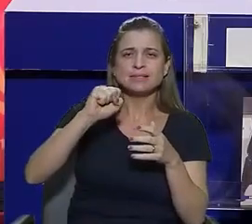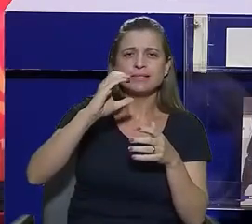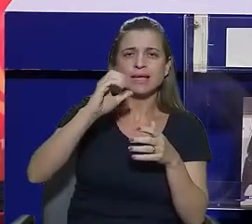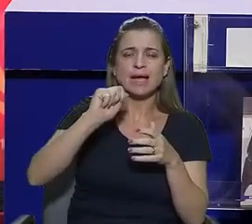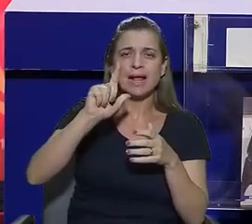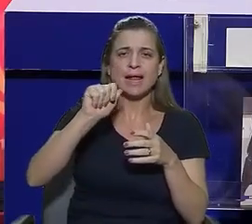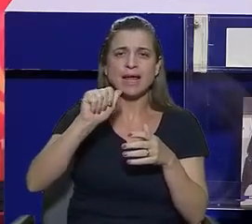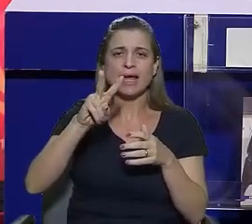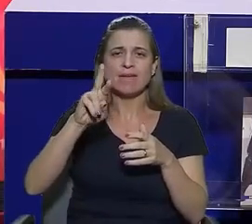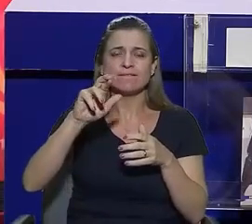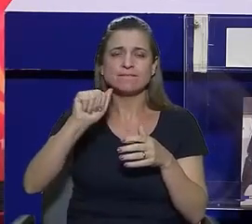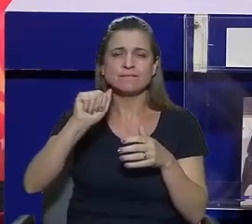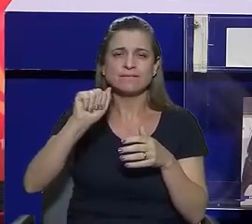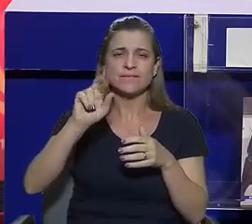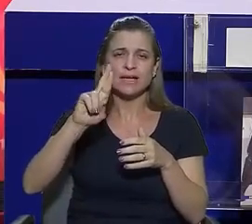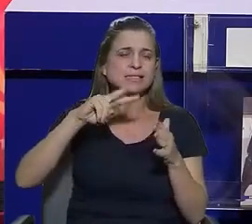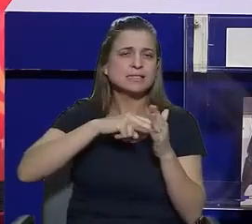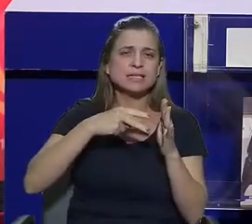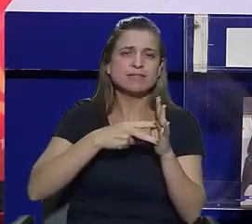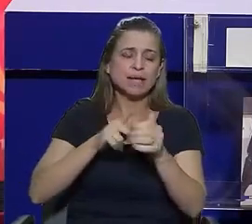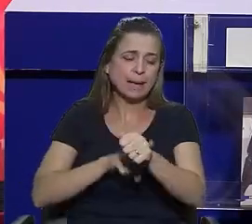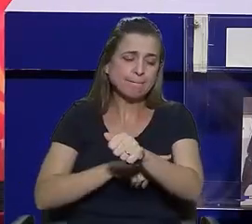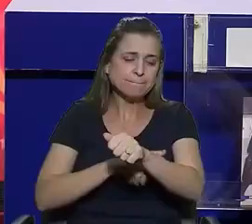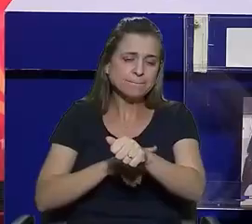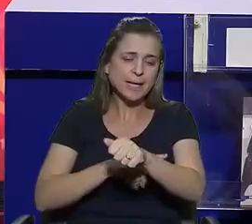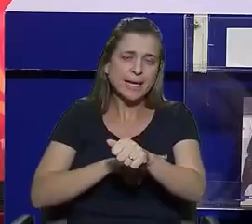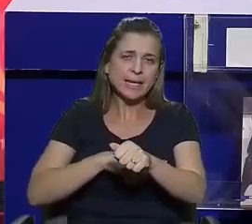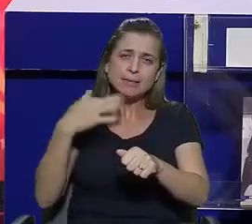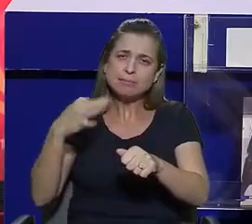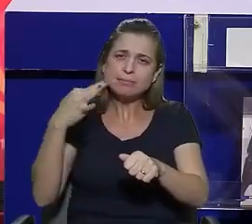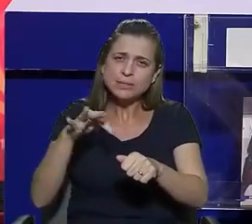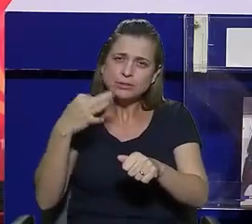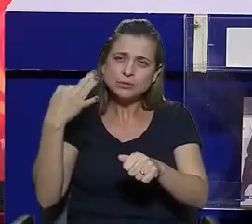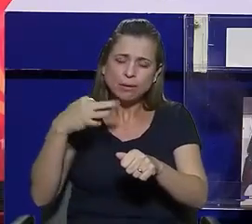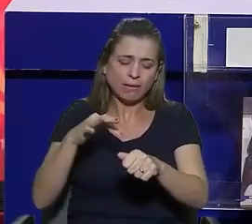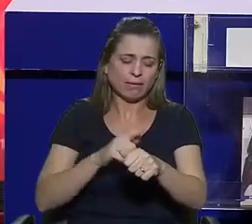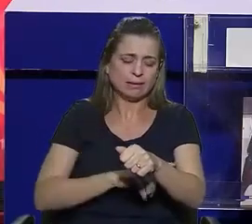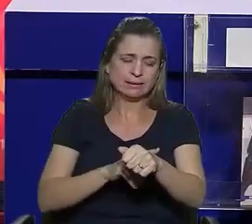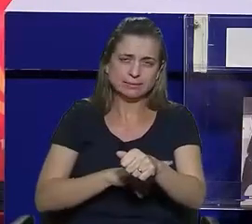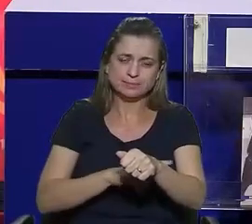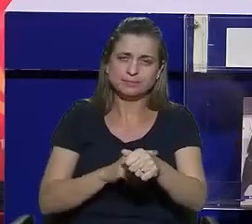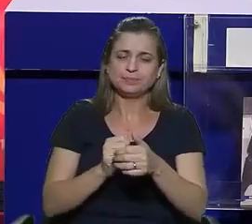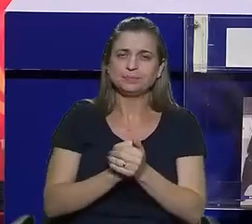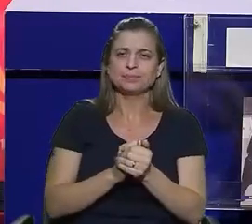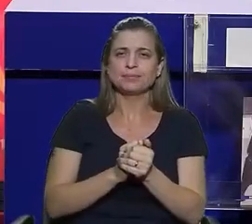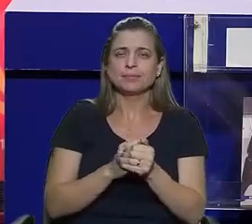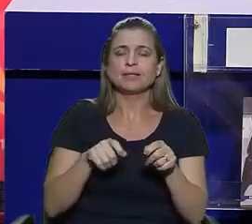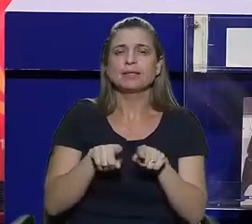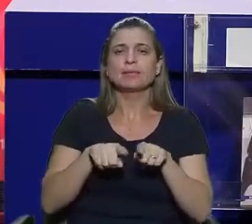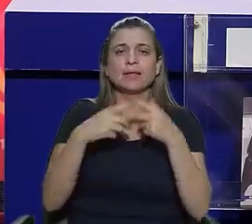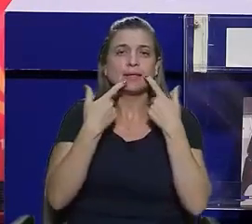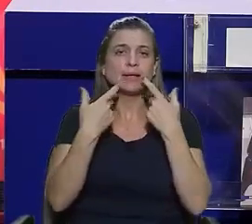sofre um acidente, fica todo escalavrado. A relação do pai e do filho é essa relação de fricção. A linguagem também faz